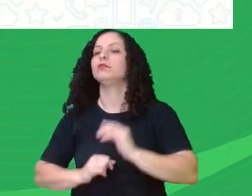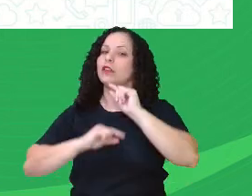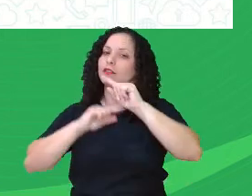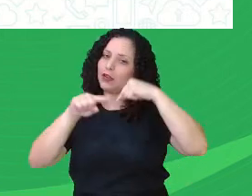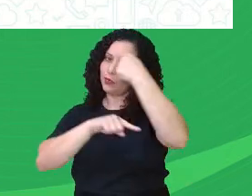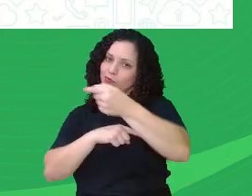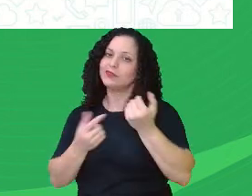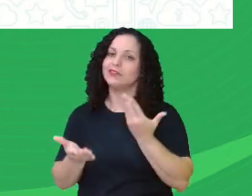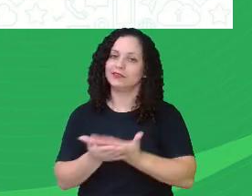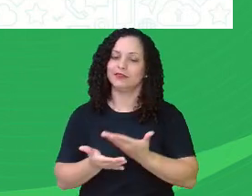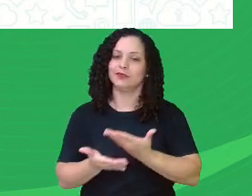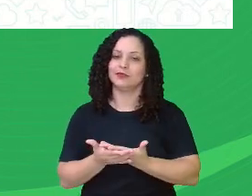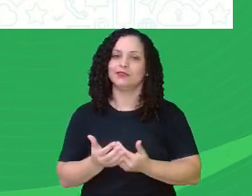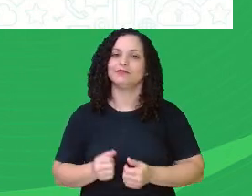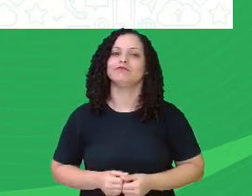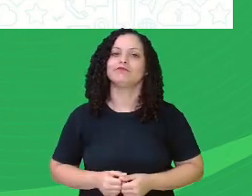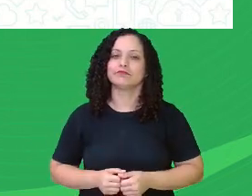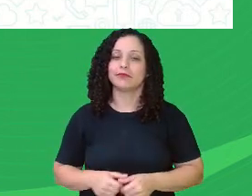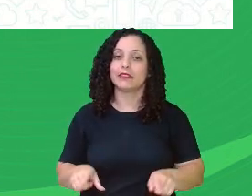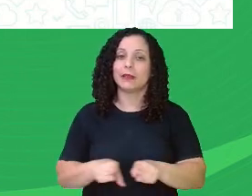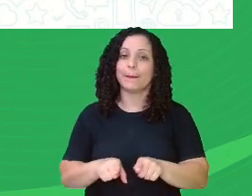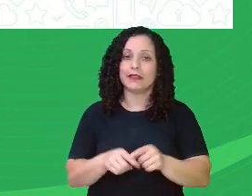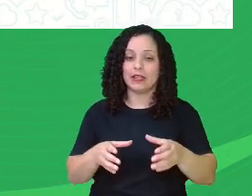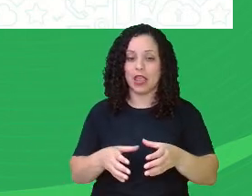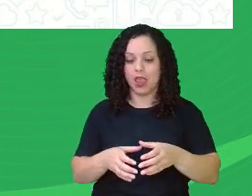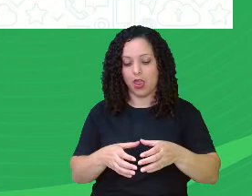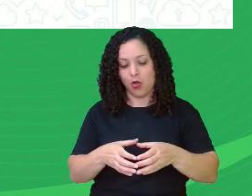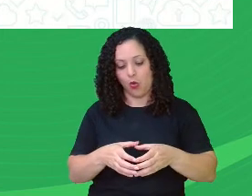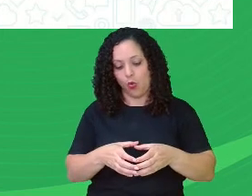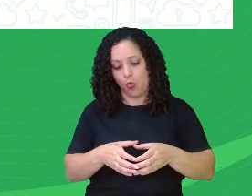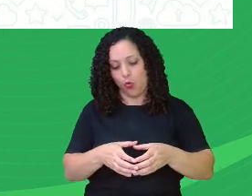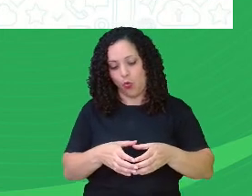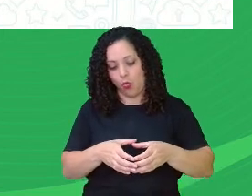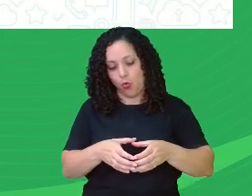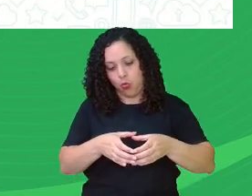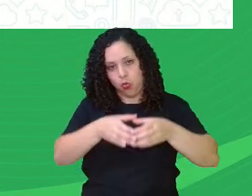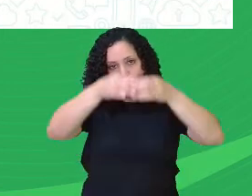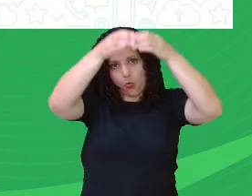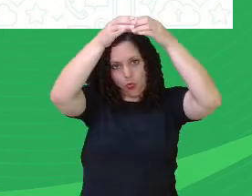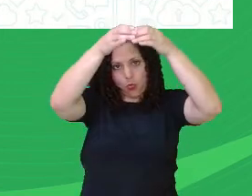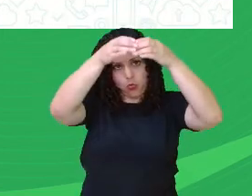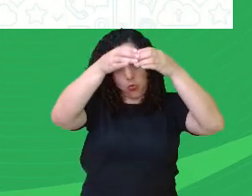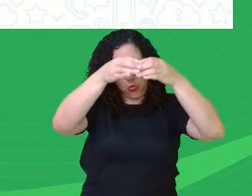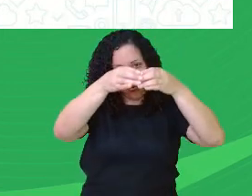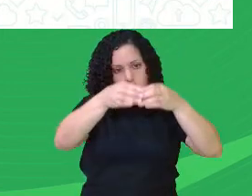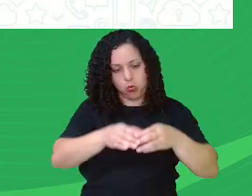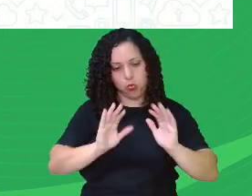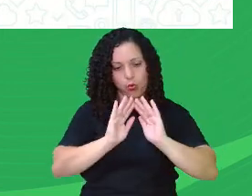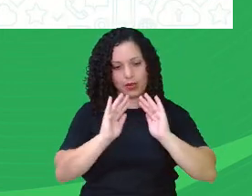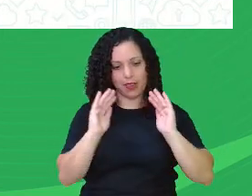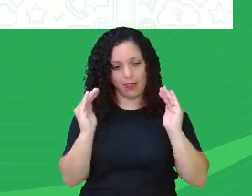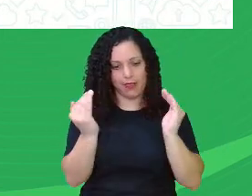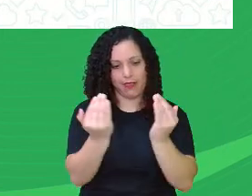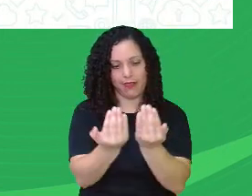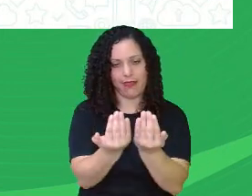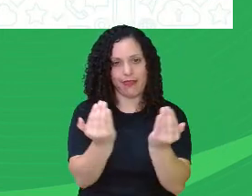do cilindro, que é outra figura geométrica, que ele não é chamado de prisma porque ele tem uma